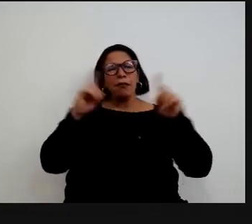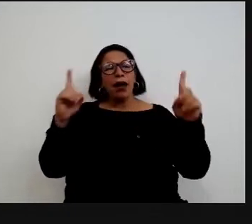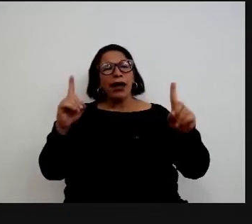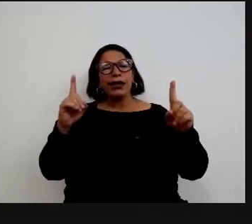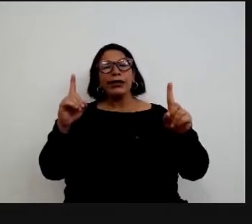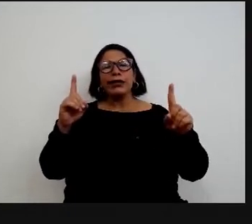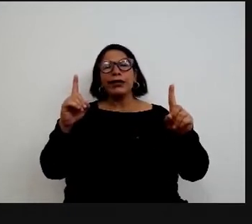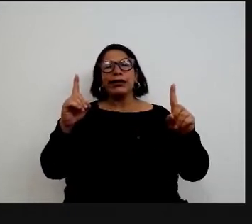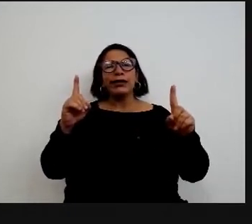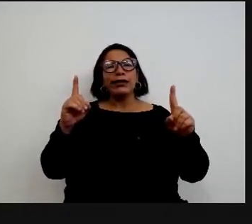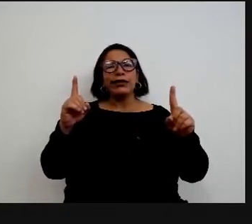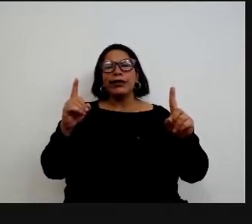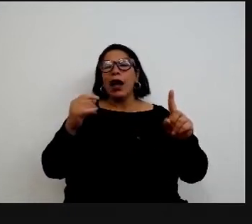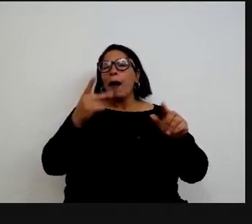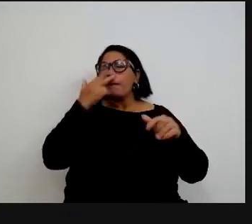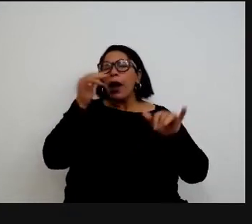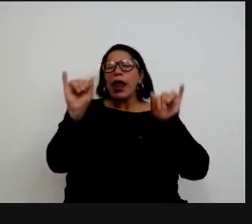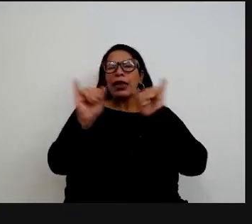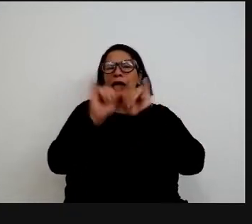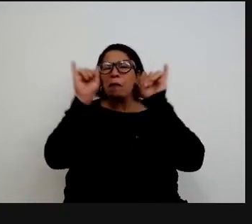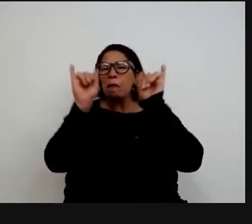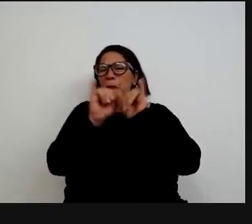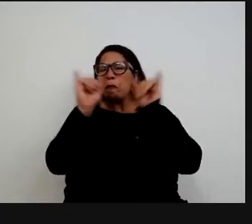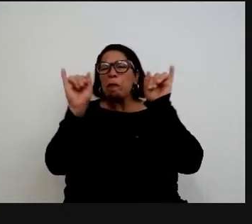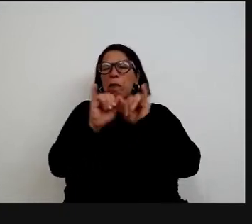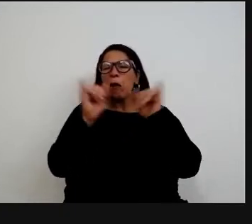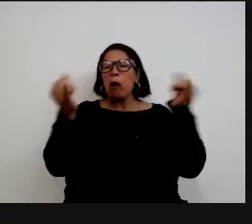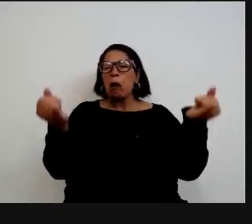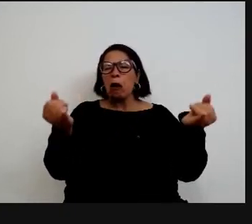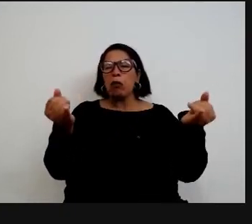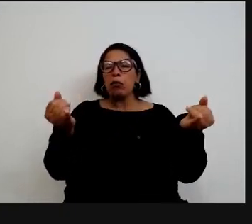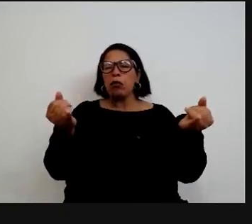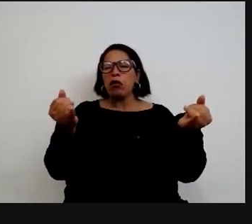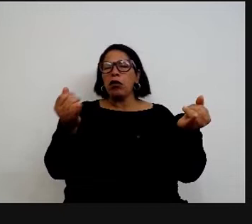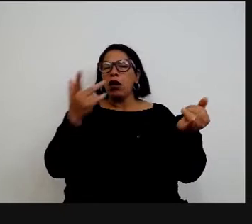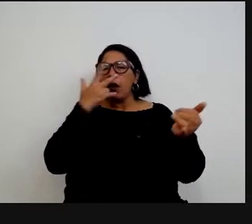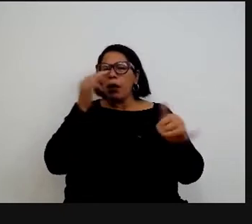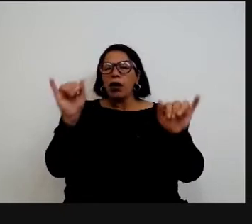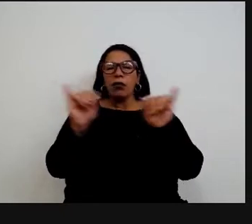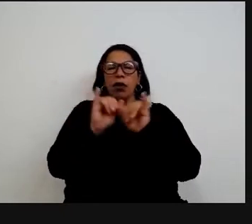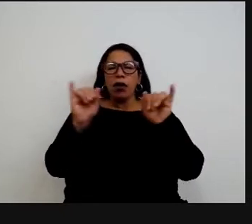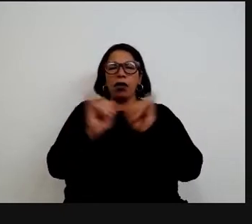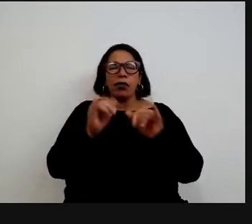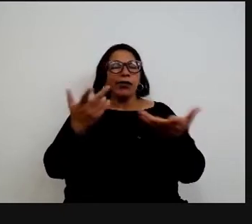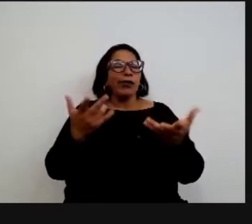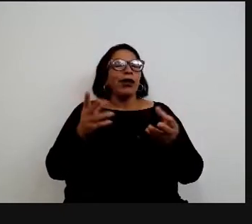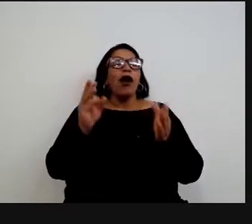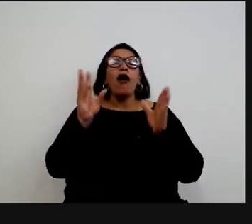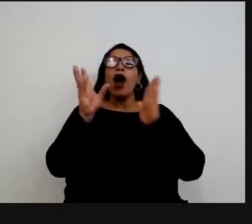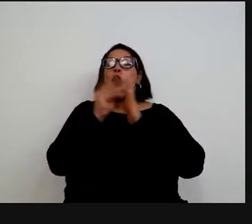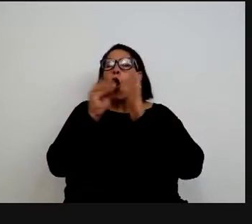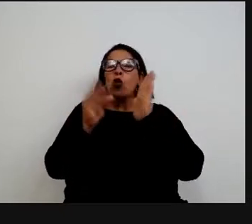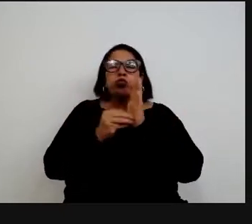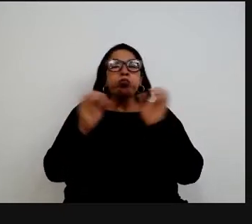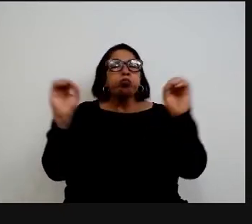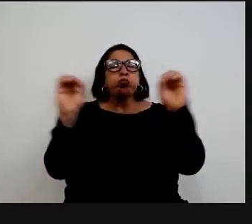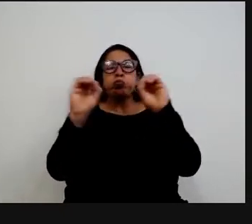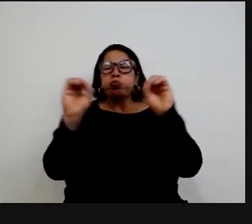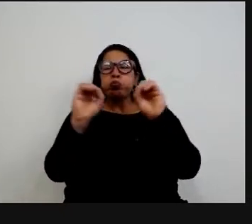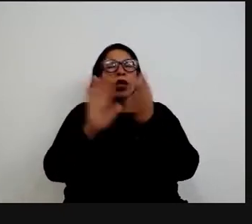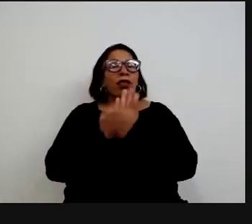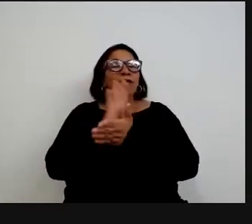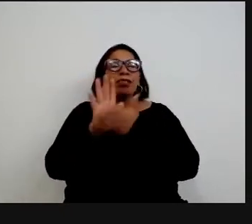coisa boba, muitas vezes até, por que não dizer, um pouco boba, e sem substância. Então,